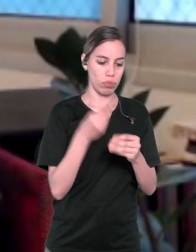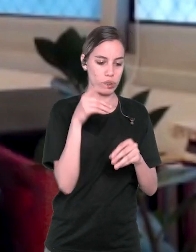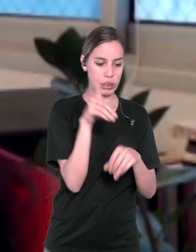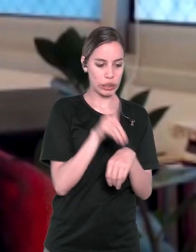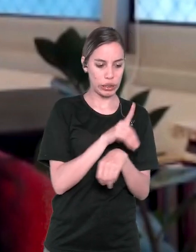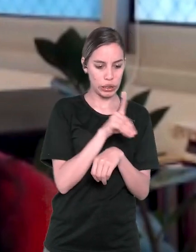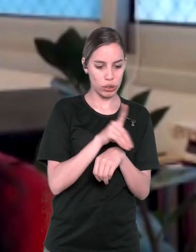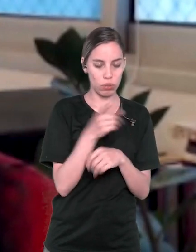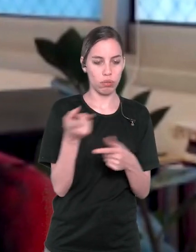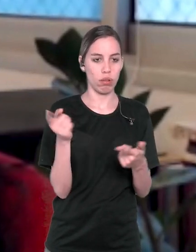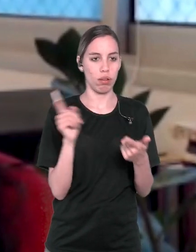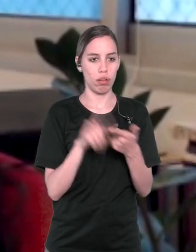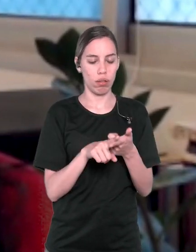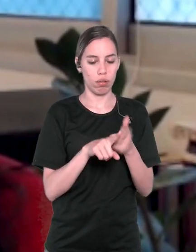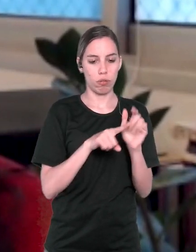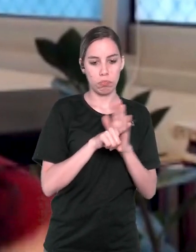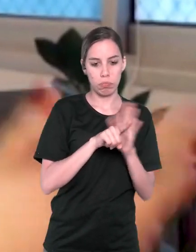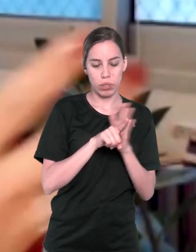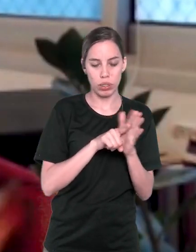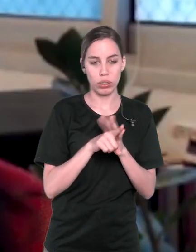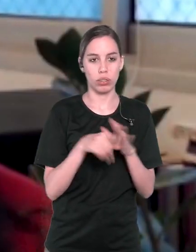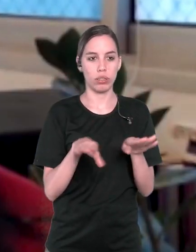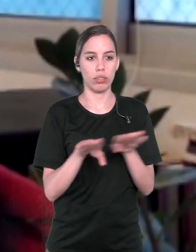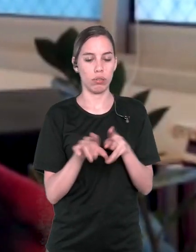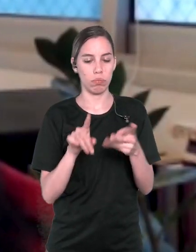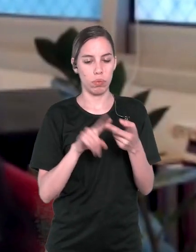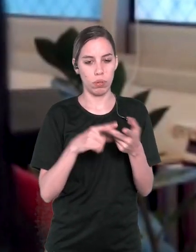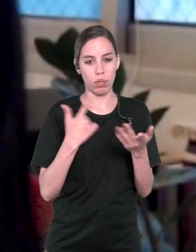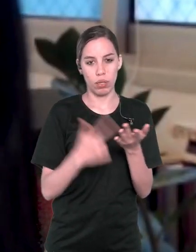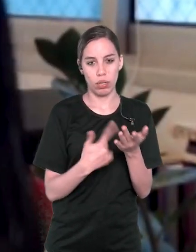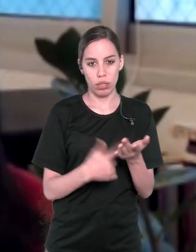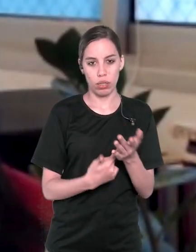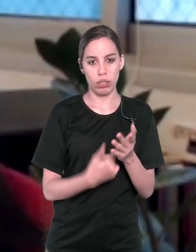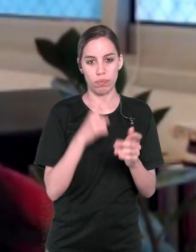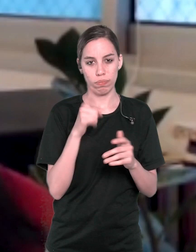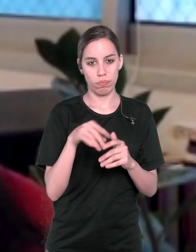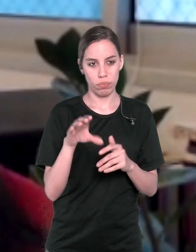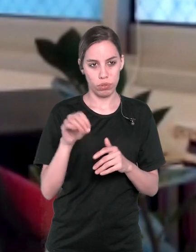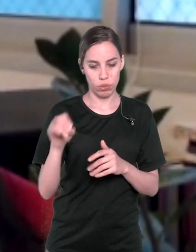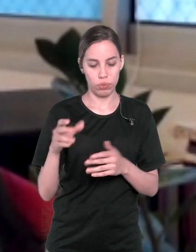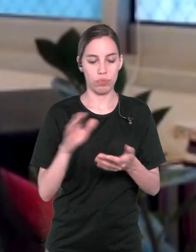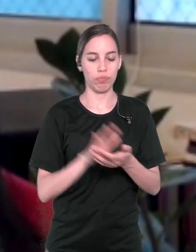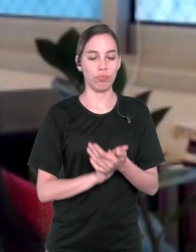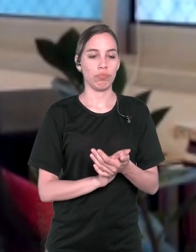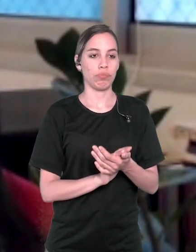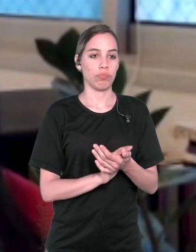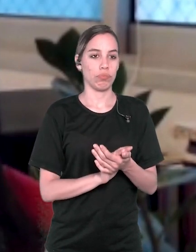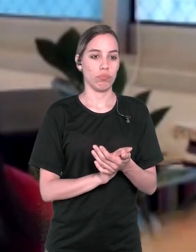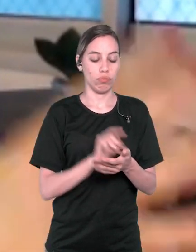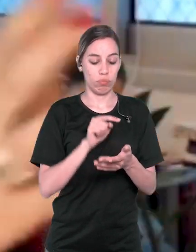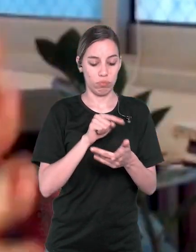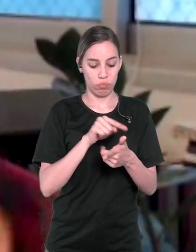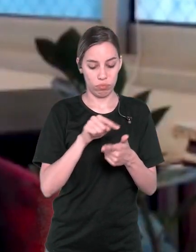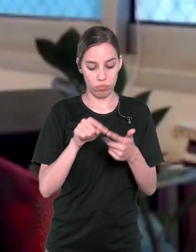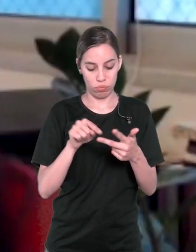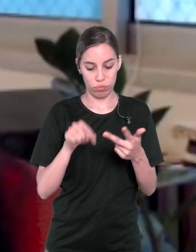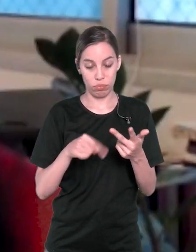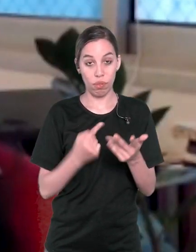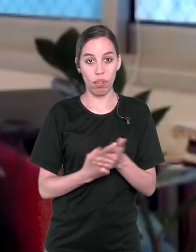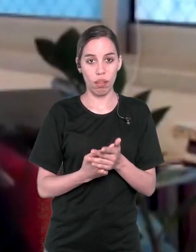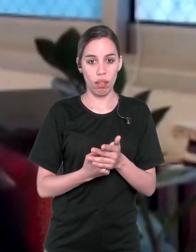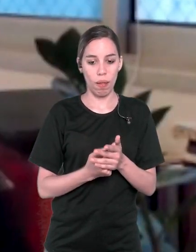de zoologia, e como esses sentidos para a palavra animal acabaram por